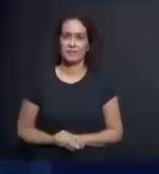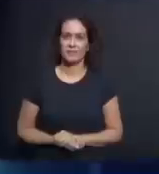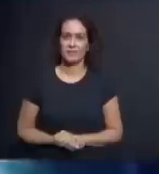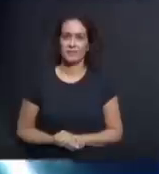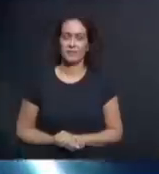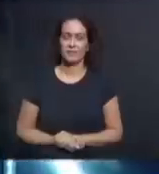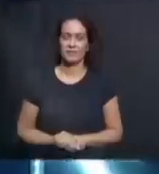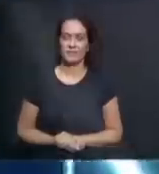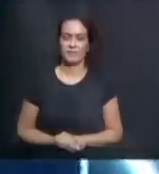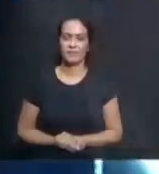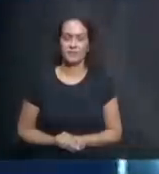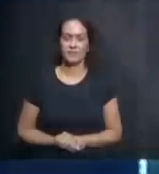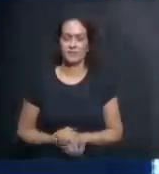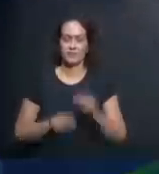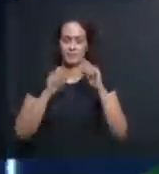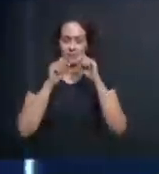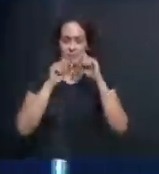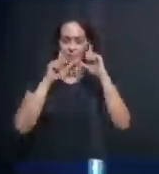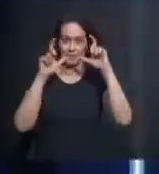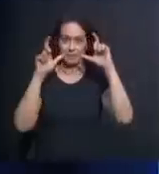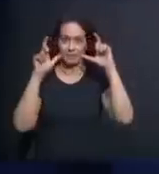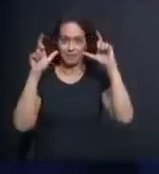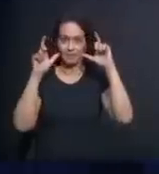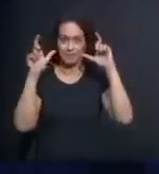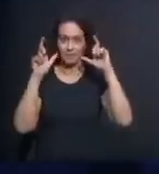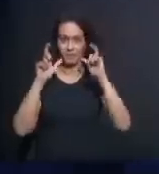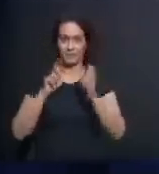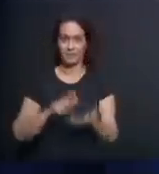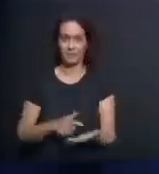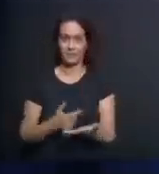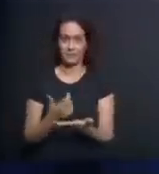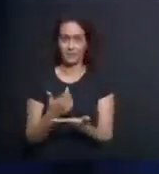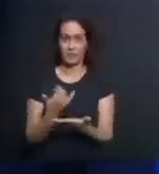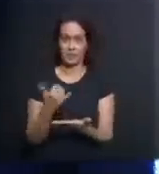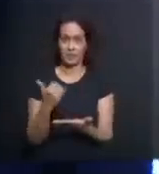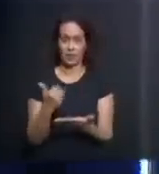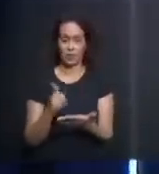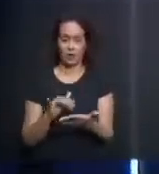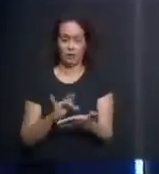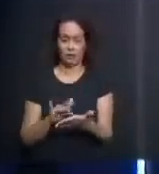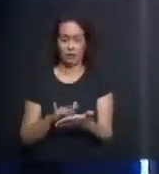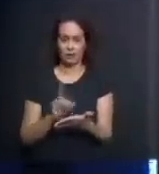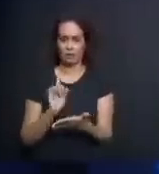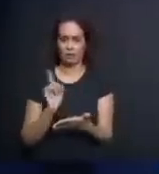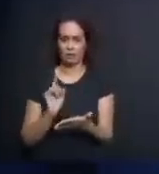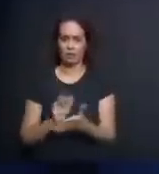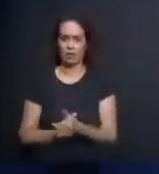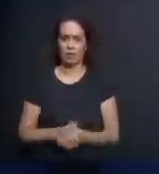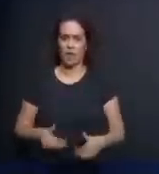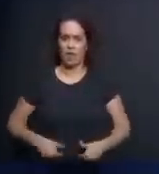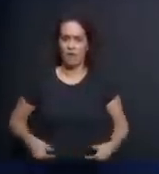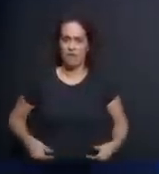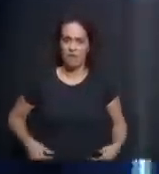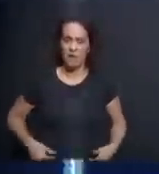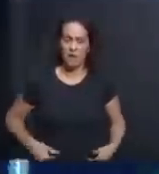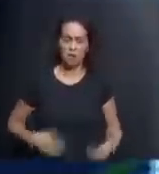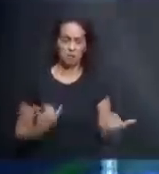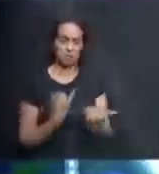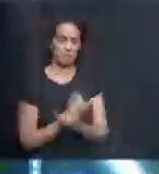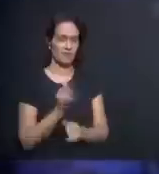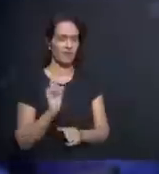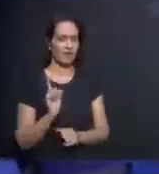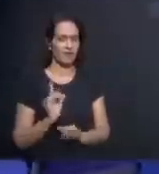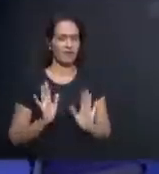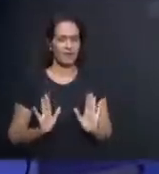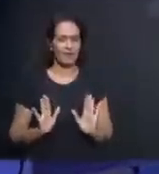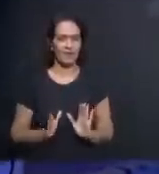de olhos abertos, olhando para mim, hein? Sem mexer no celular e sem falar com quem está do lado, assim: nossa, que fome, hein?